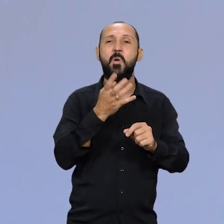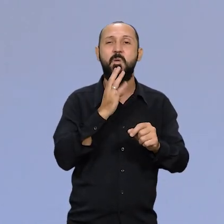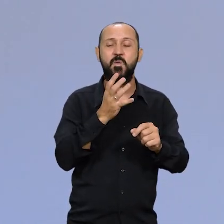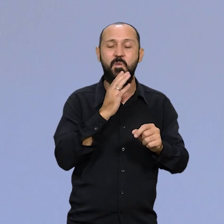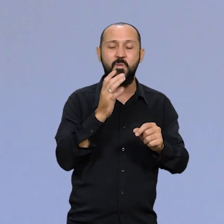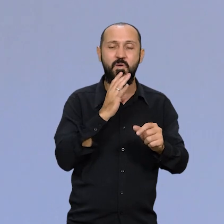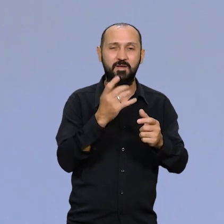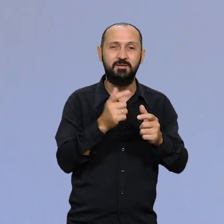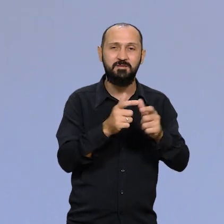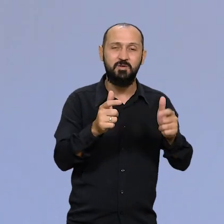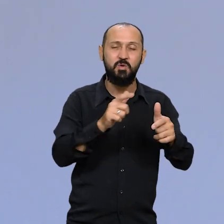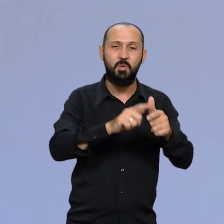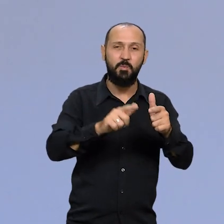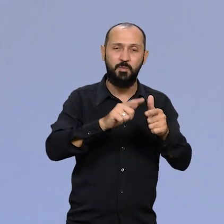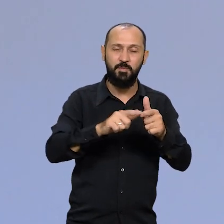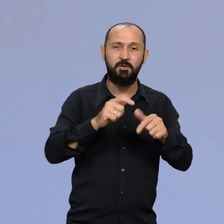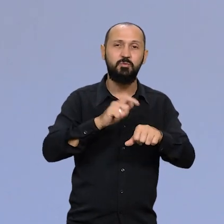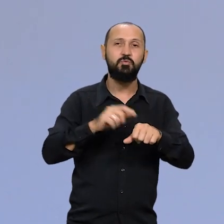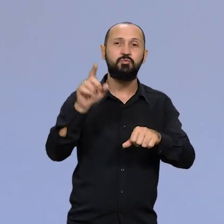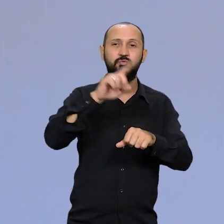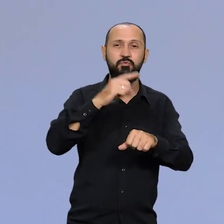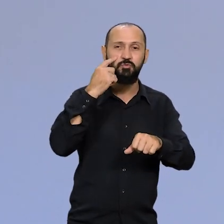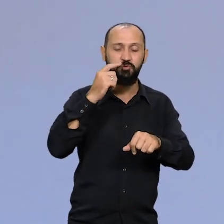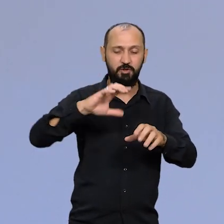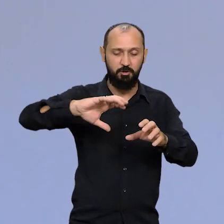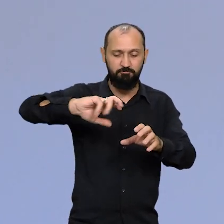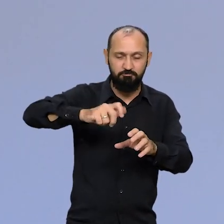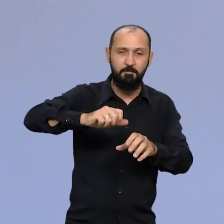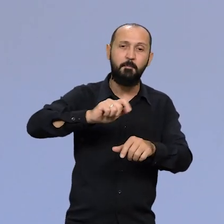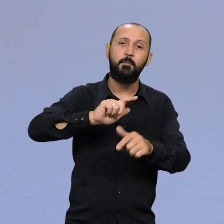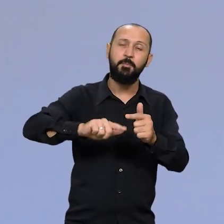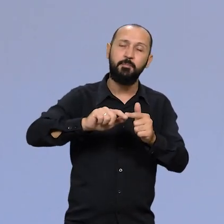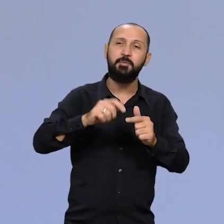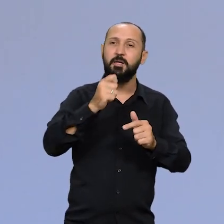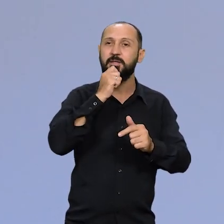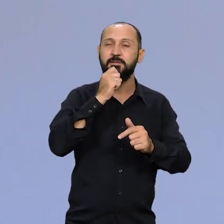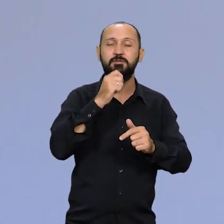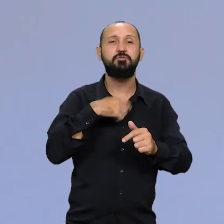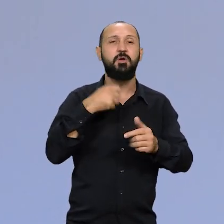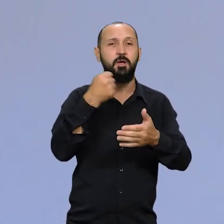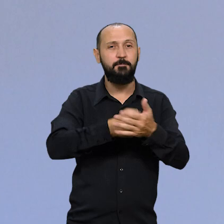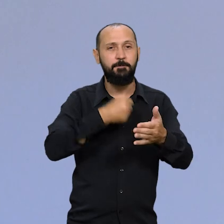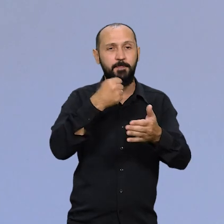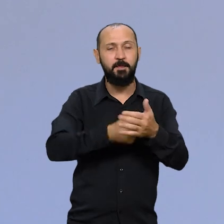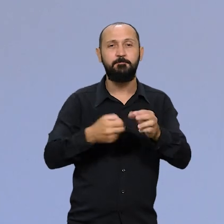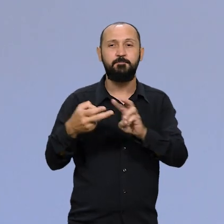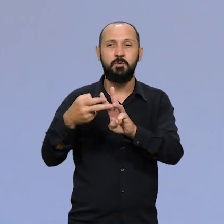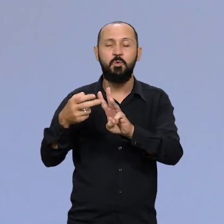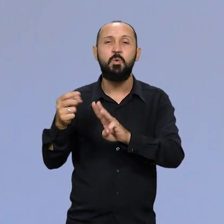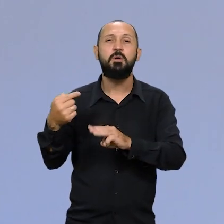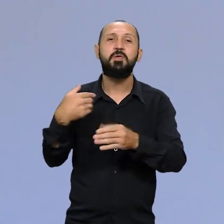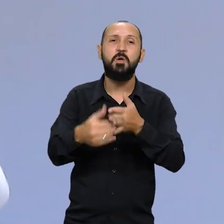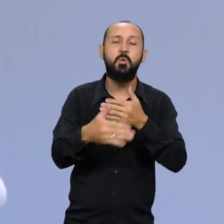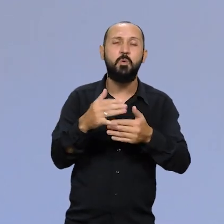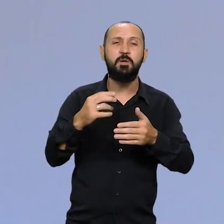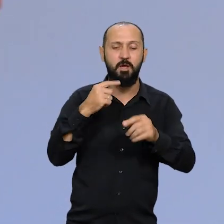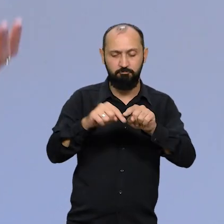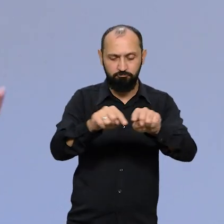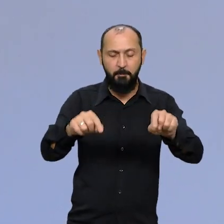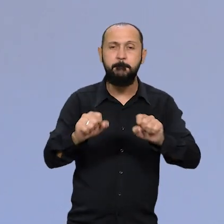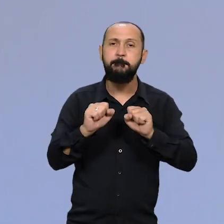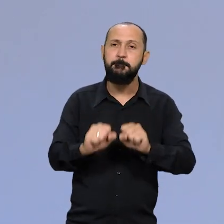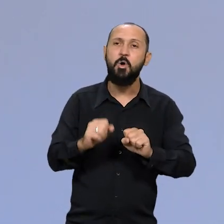E para o nosso estado. E para o nosso estado principalmente, né? Nós até mencionamos aqui em programas anteriores que Mato Grosso do Sul será um dos estados mais